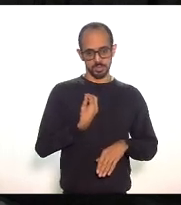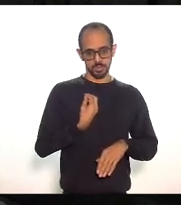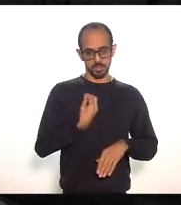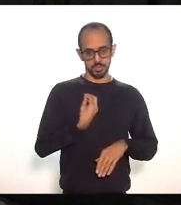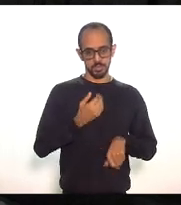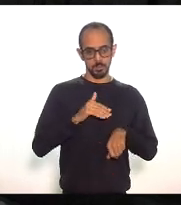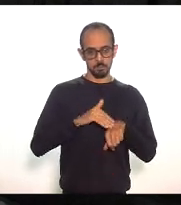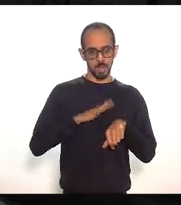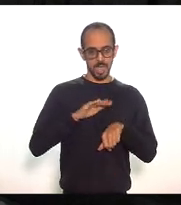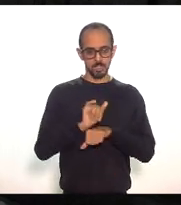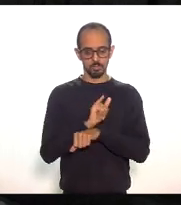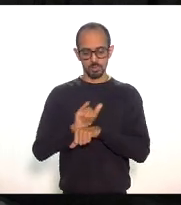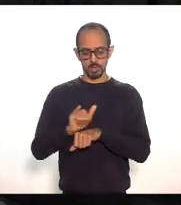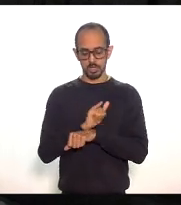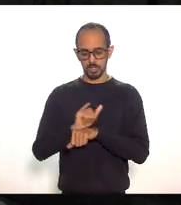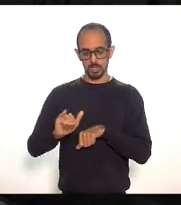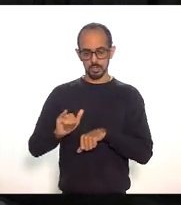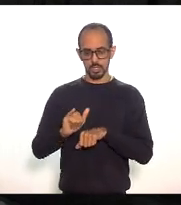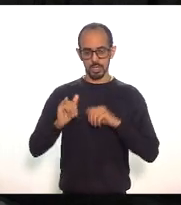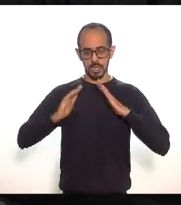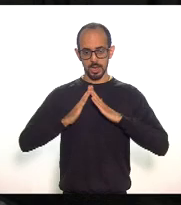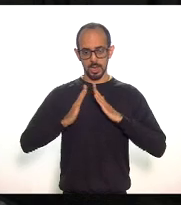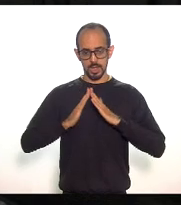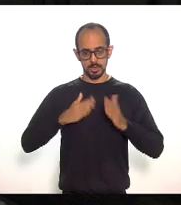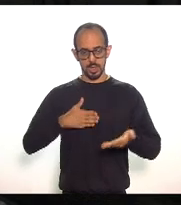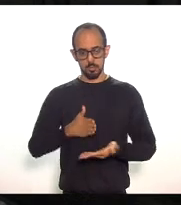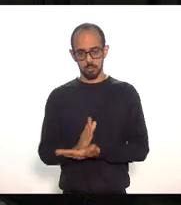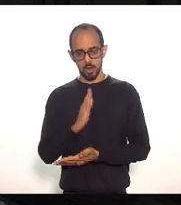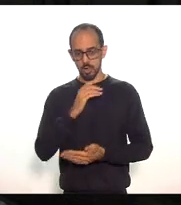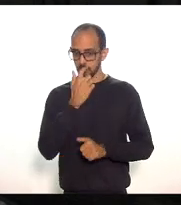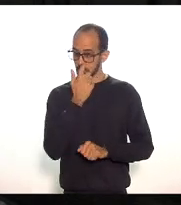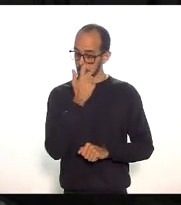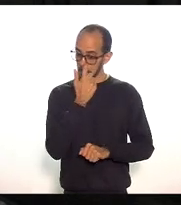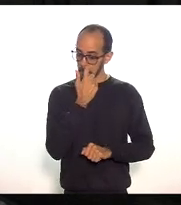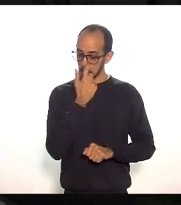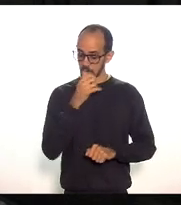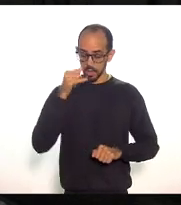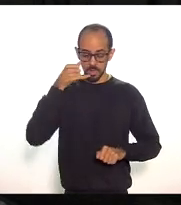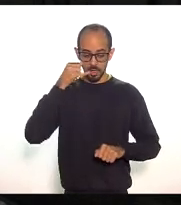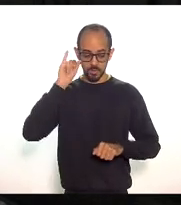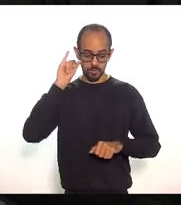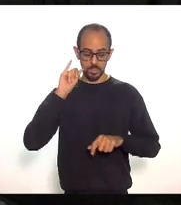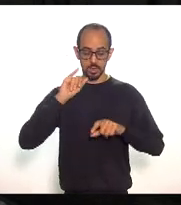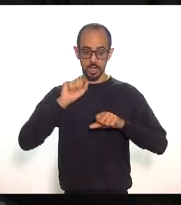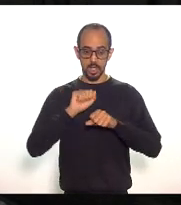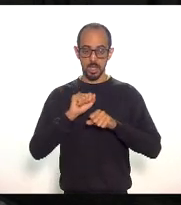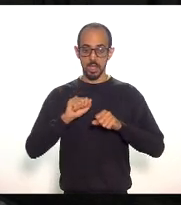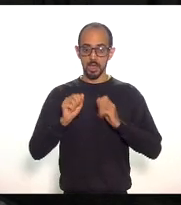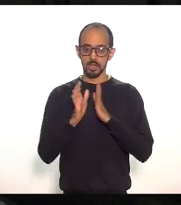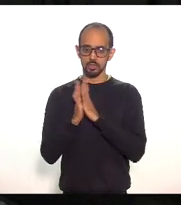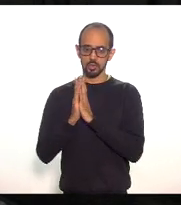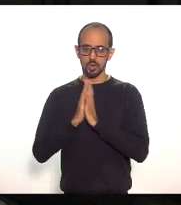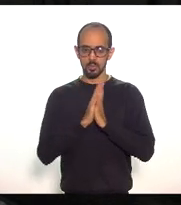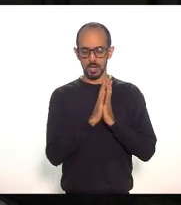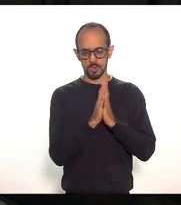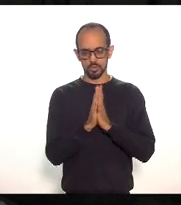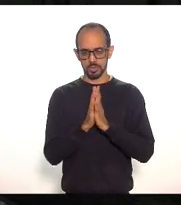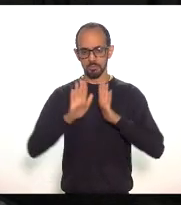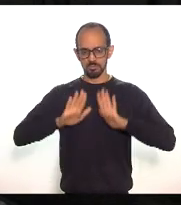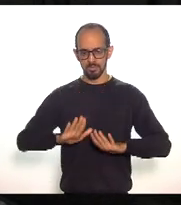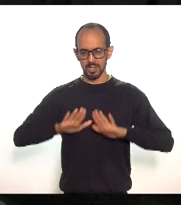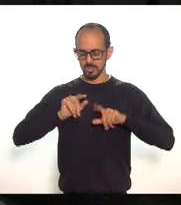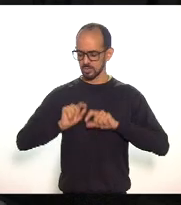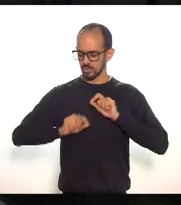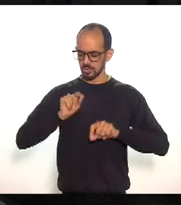um mecanismo que essa casa aprova no combate às aglomerações. Mas